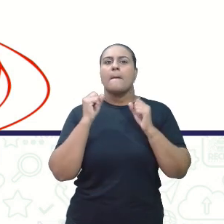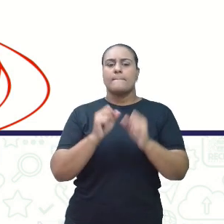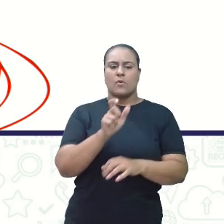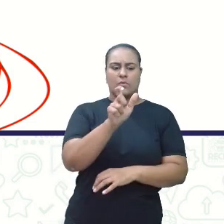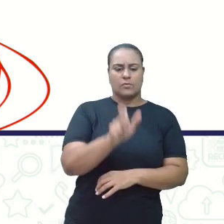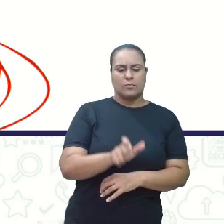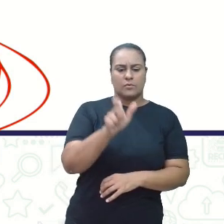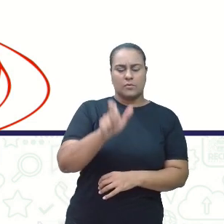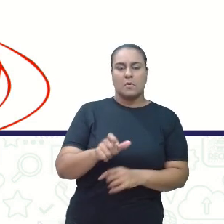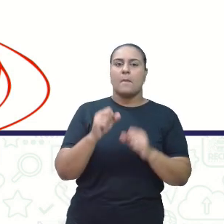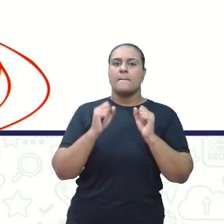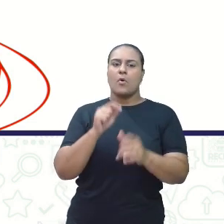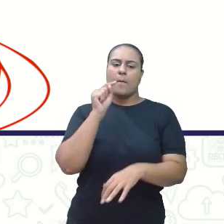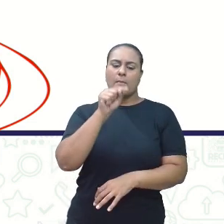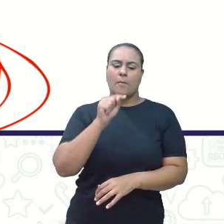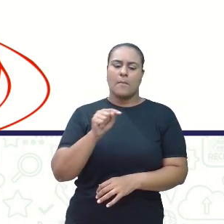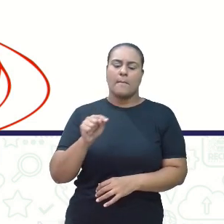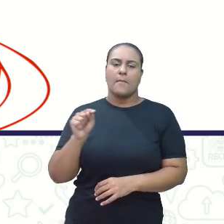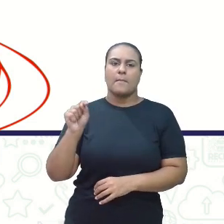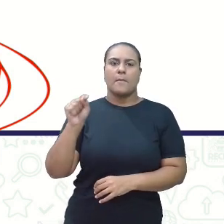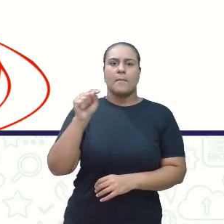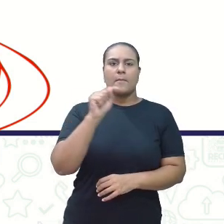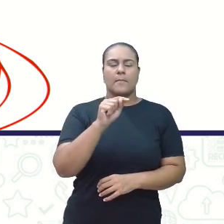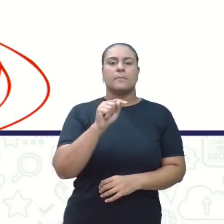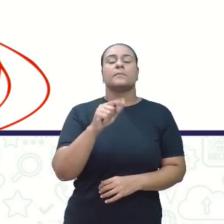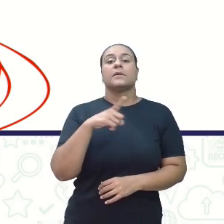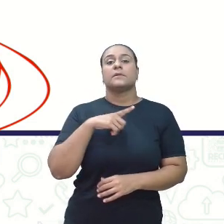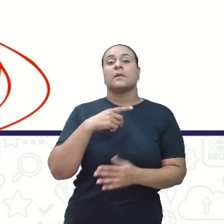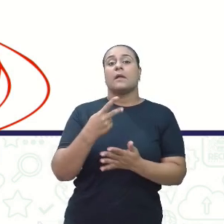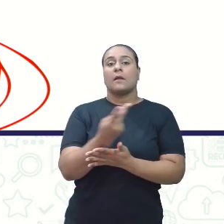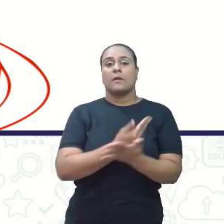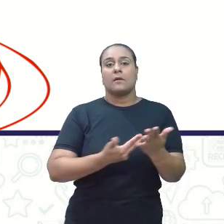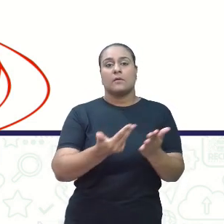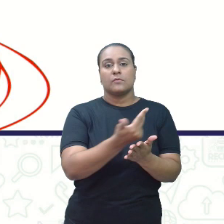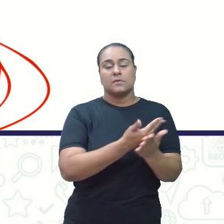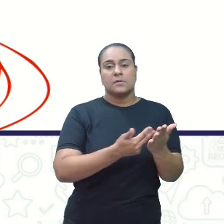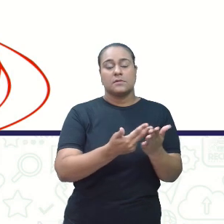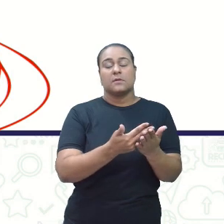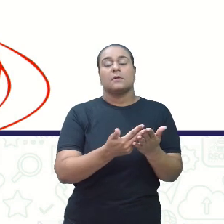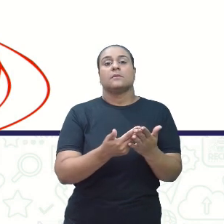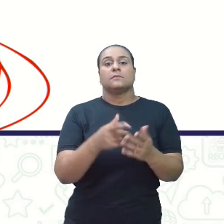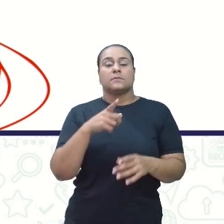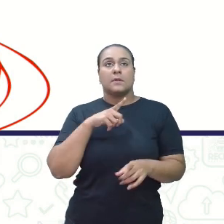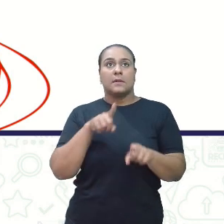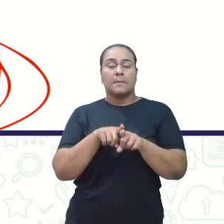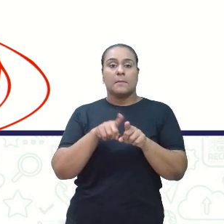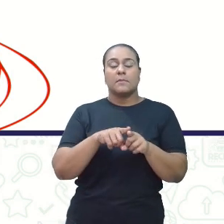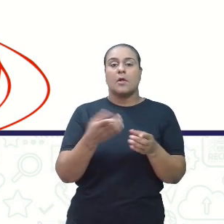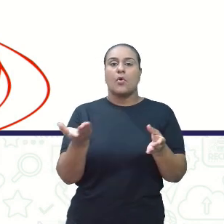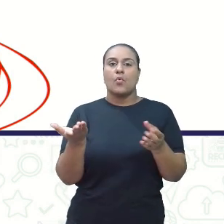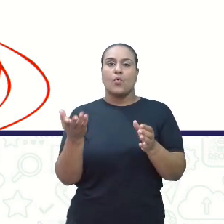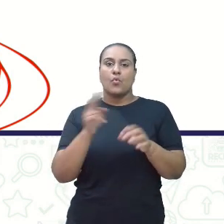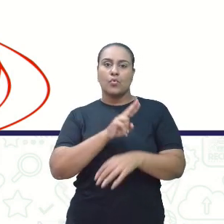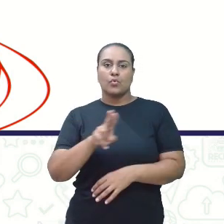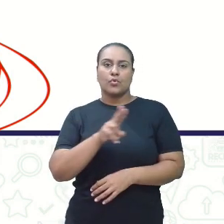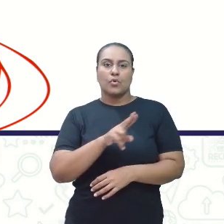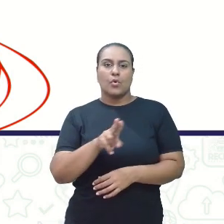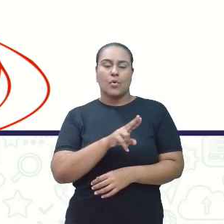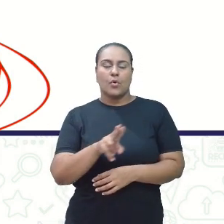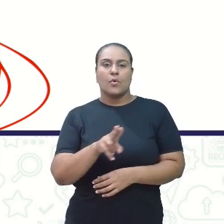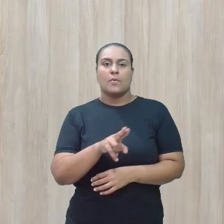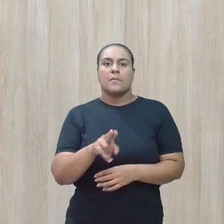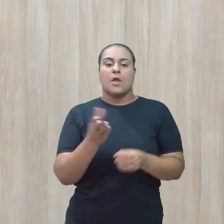podem ser pontinhos. A gente tem os desenhos, então aqui, além de colocar o nome copo de isopor, tem um desenho de um